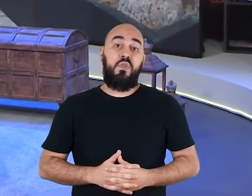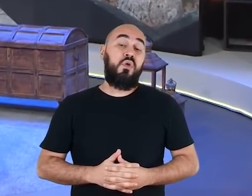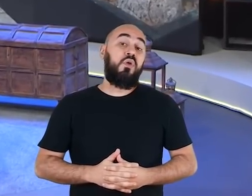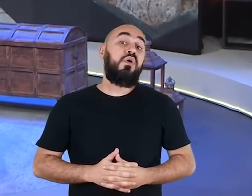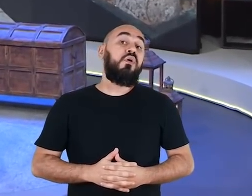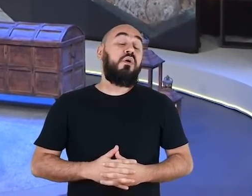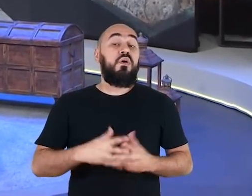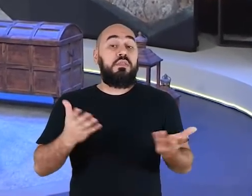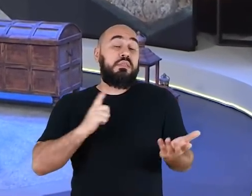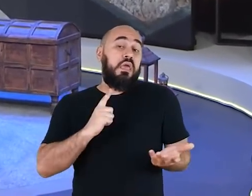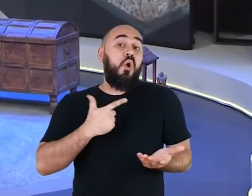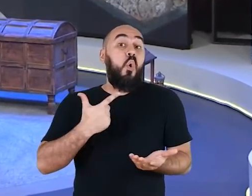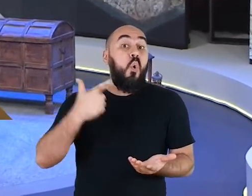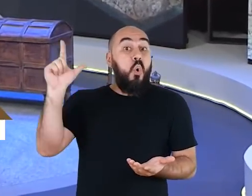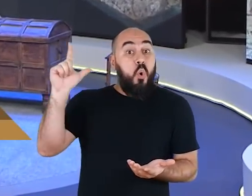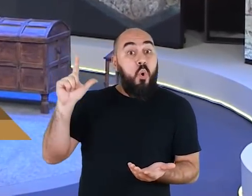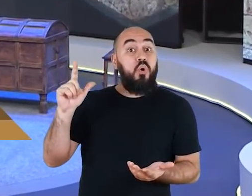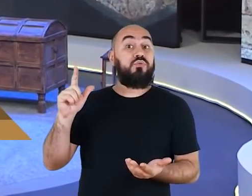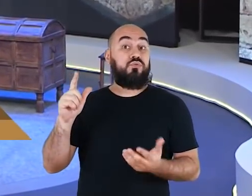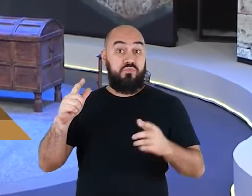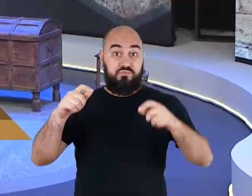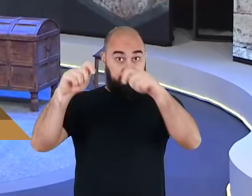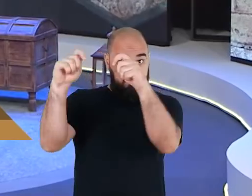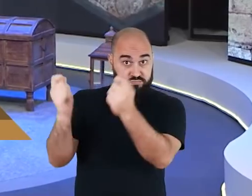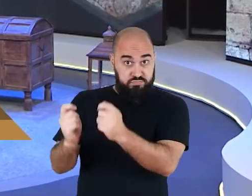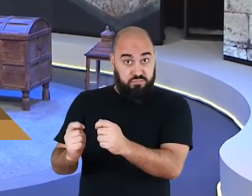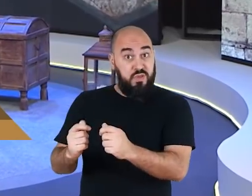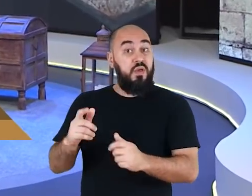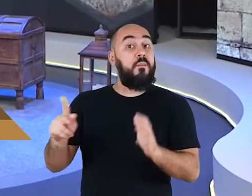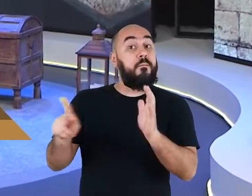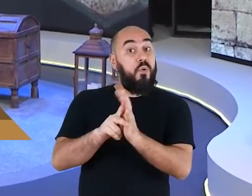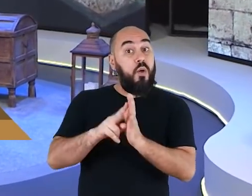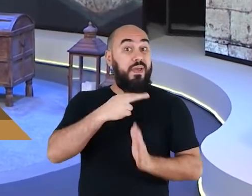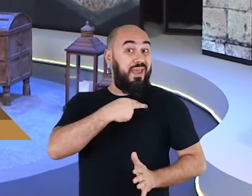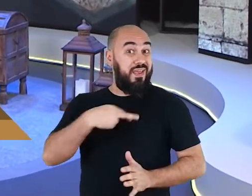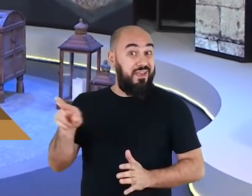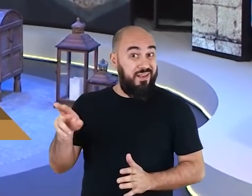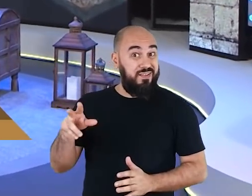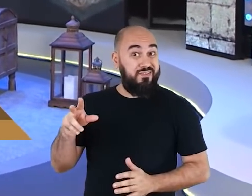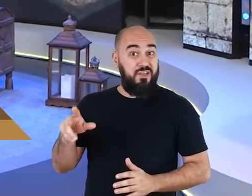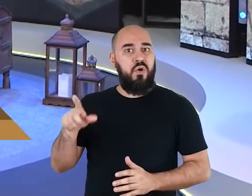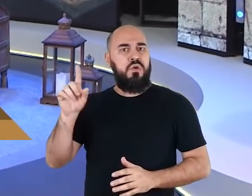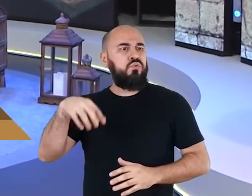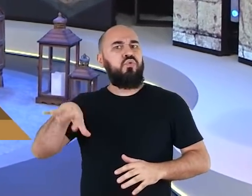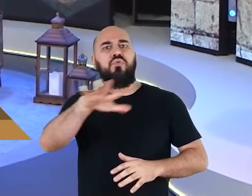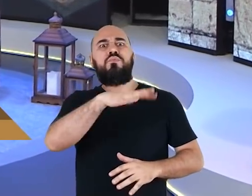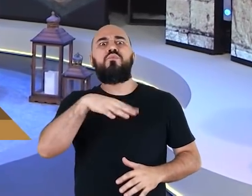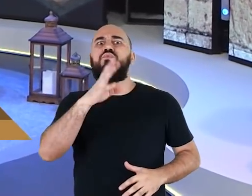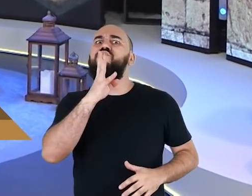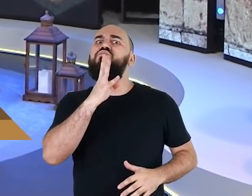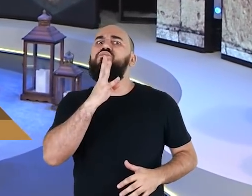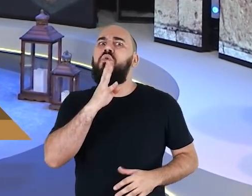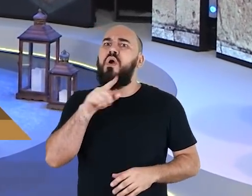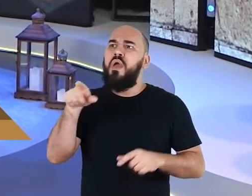outro monumento religioso que chama a atenção de todos os historiadores do passado e apareceu na lista das 7 maravilhas do mundo